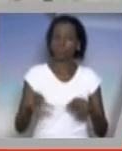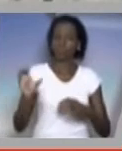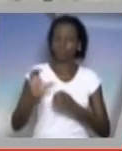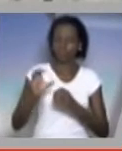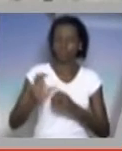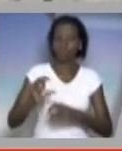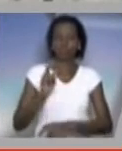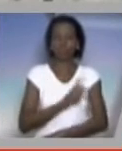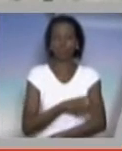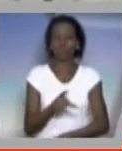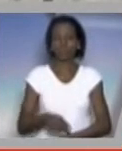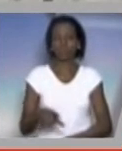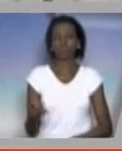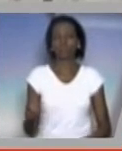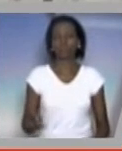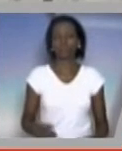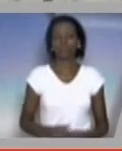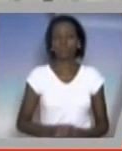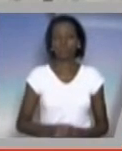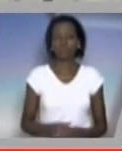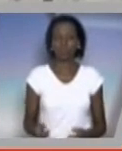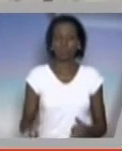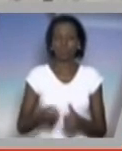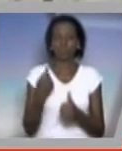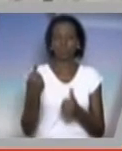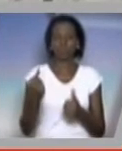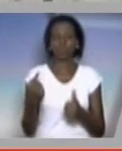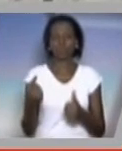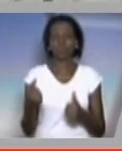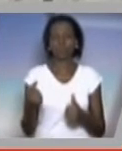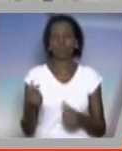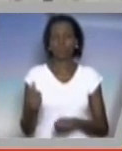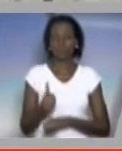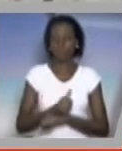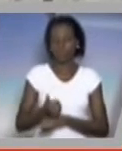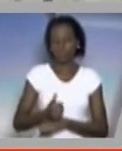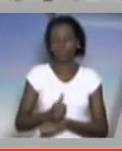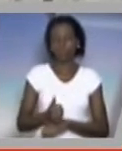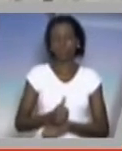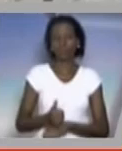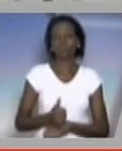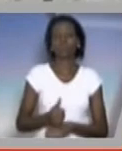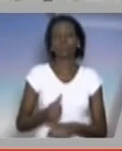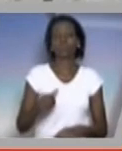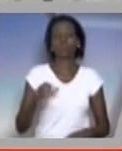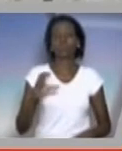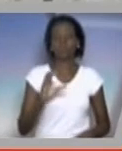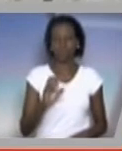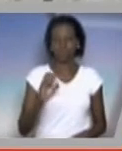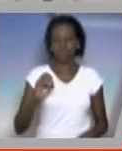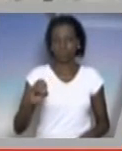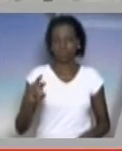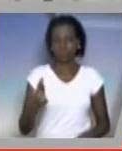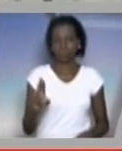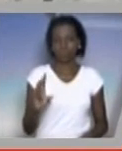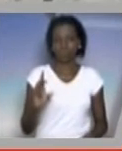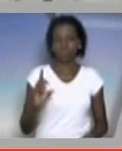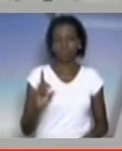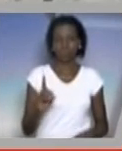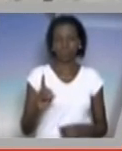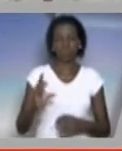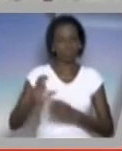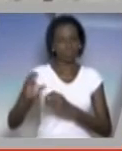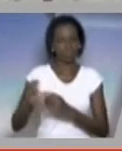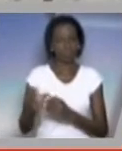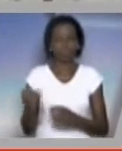pedagógico. Primeiro que o cargo de coordenador pedagógico é um cargo recente na rede estadual. Na verdade, é